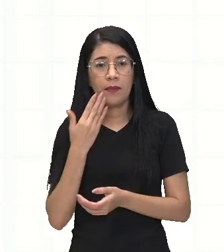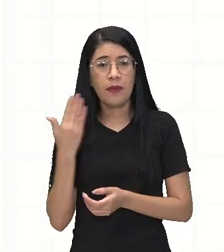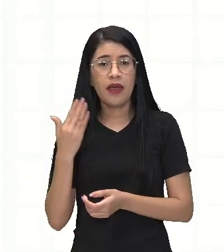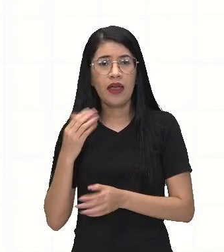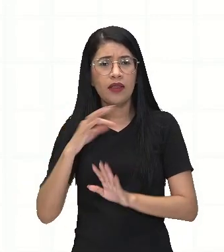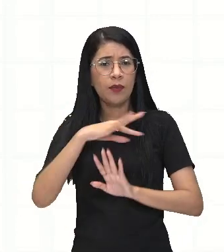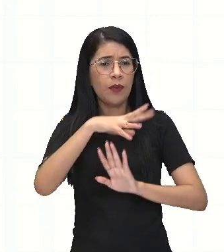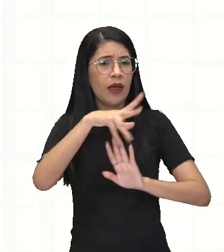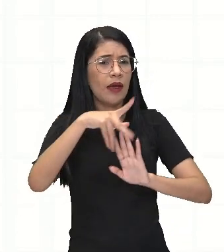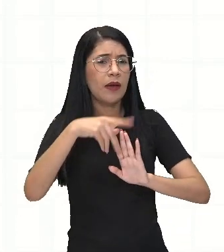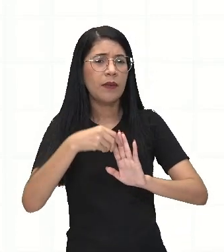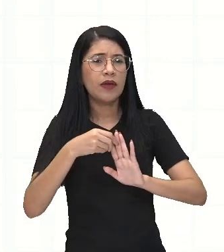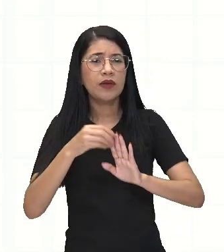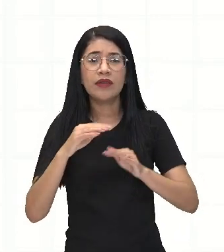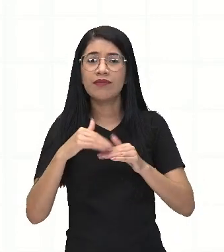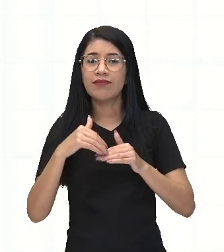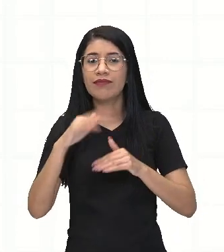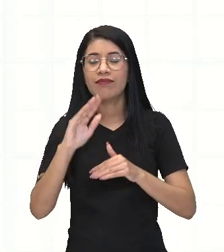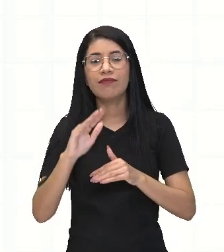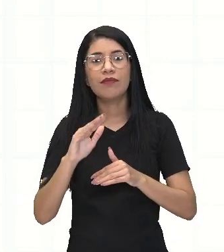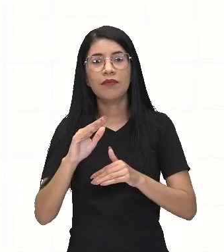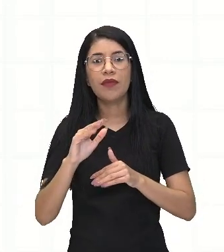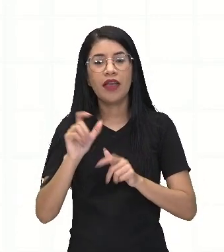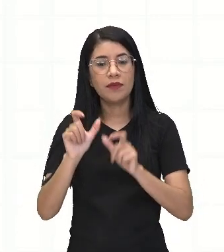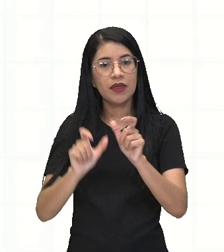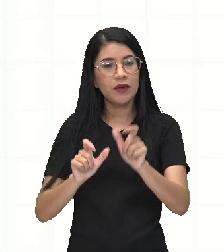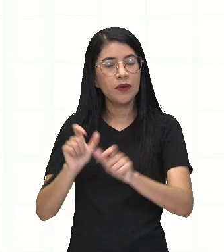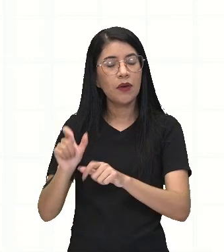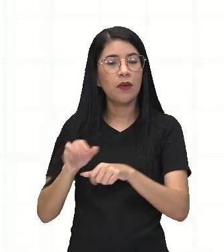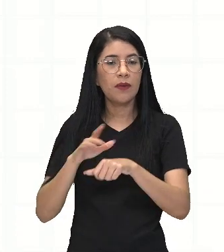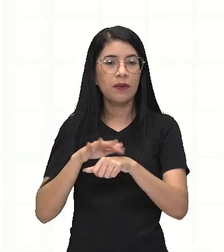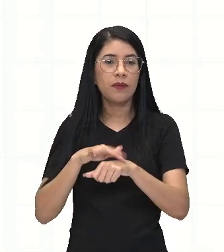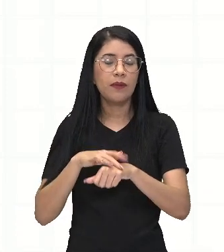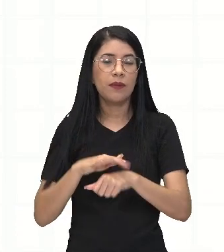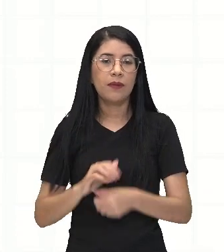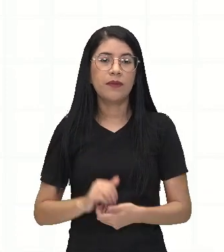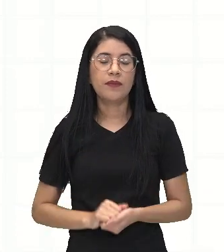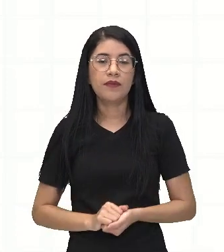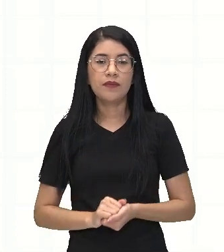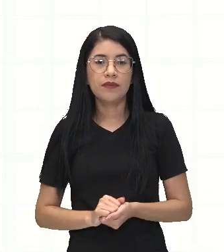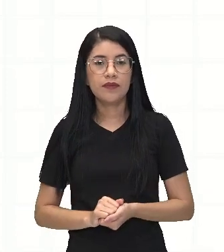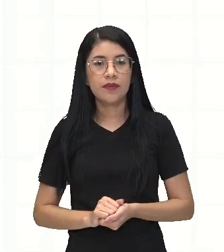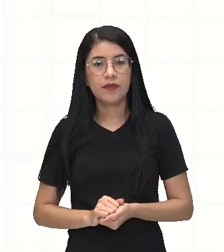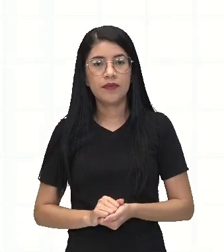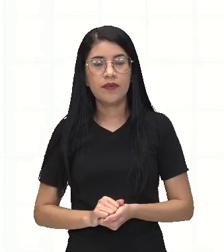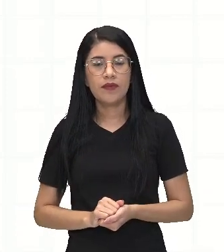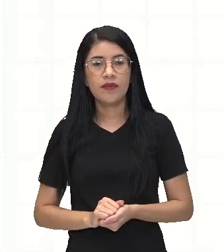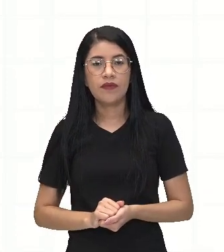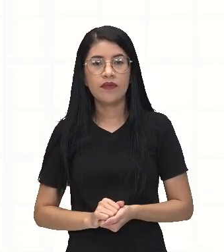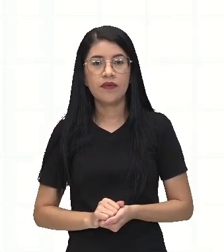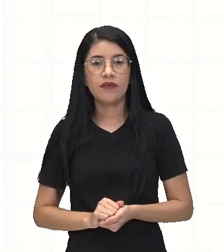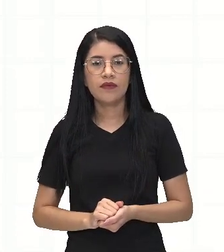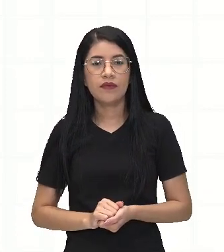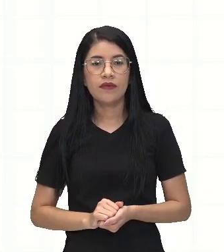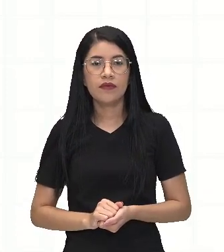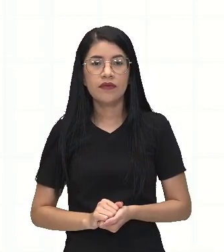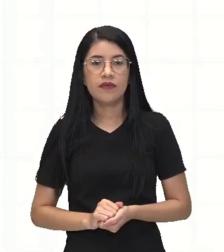né? Nós temos aí na região amazônica, né, ó, aqui.